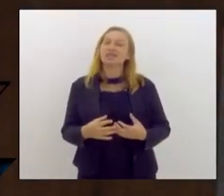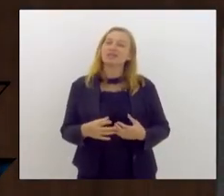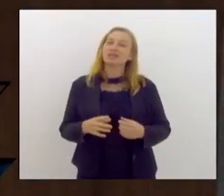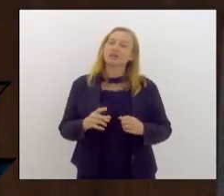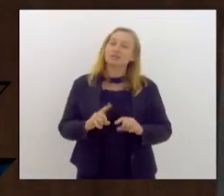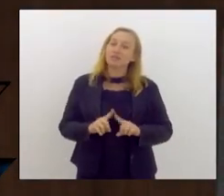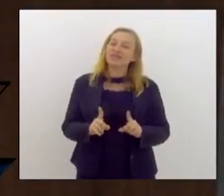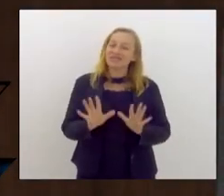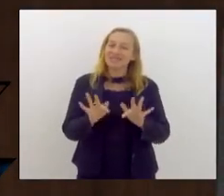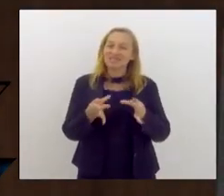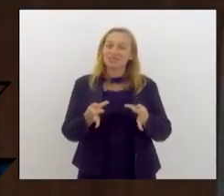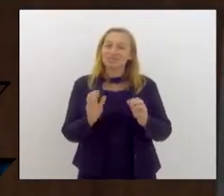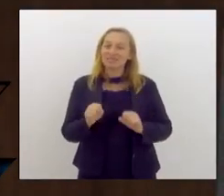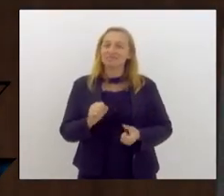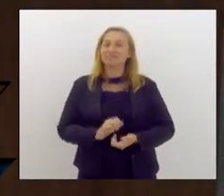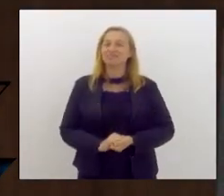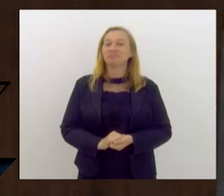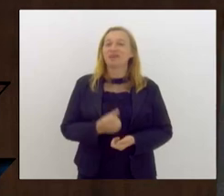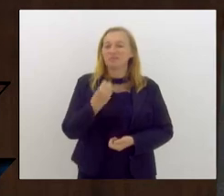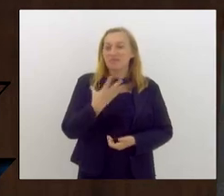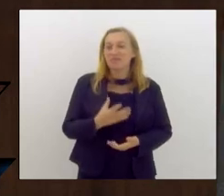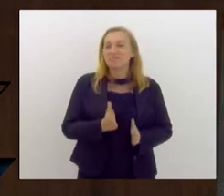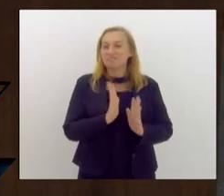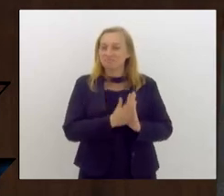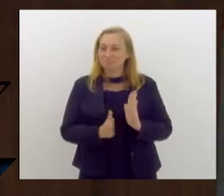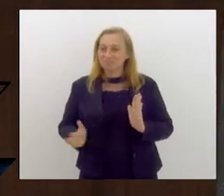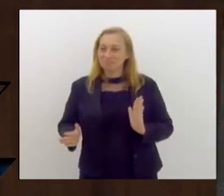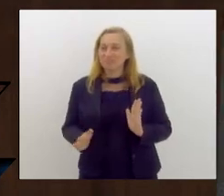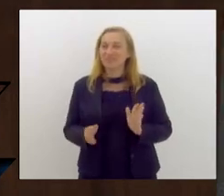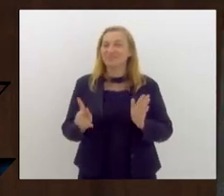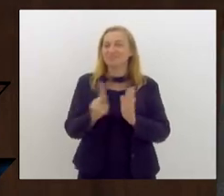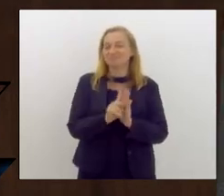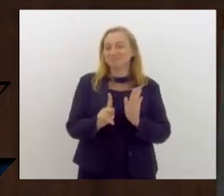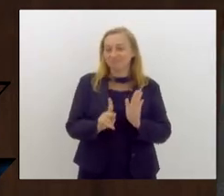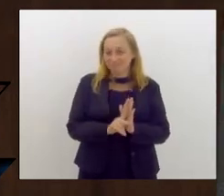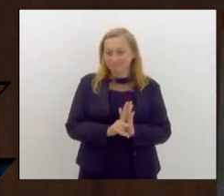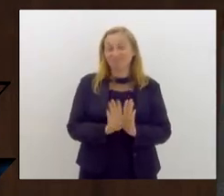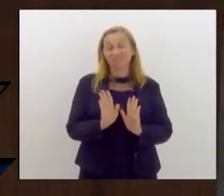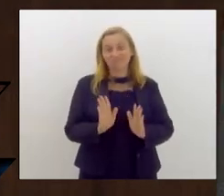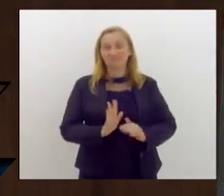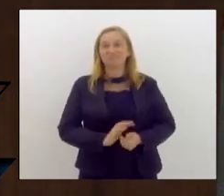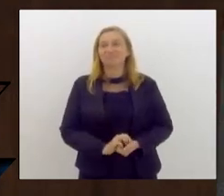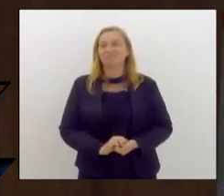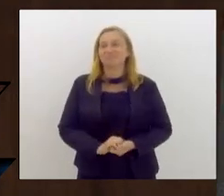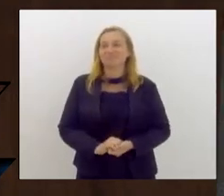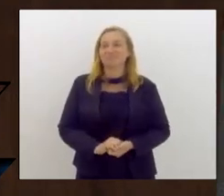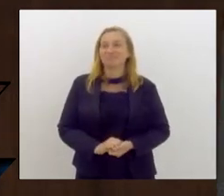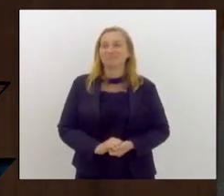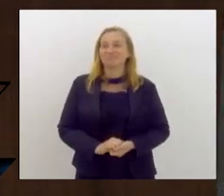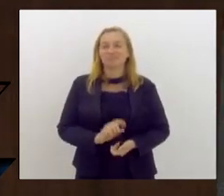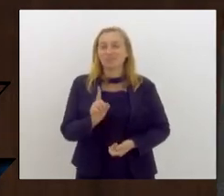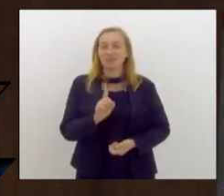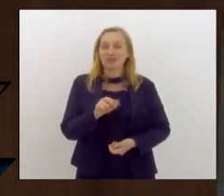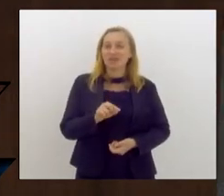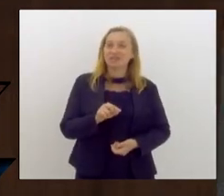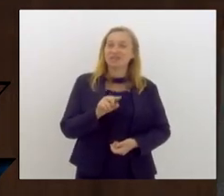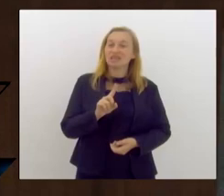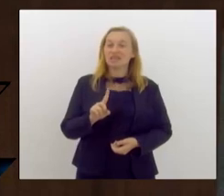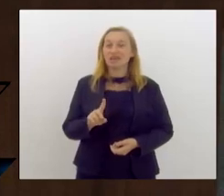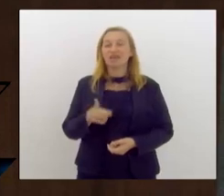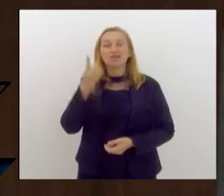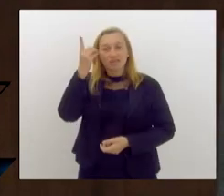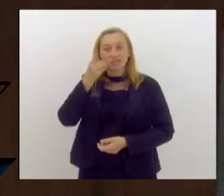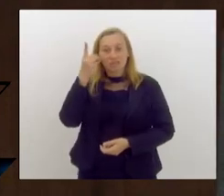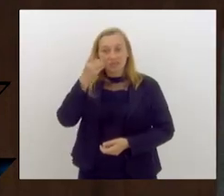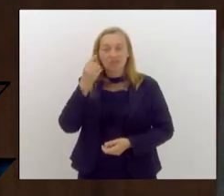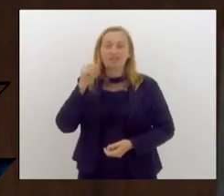relativamente simples a operação. Bem, mas o meu pela ordem era sobre o projeto, não é esse, é o que o deputado